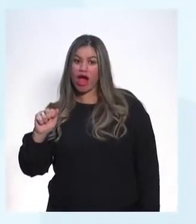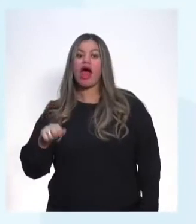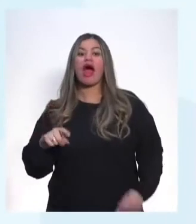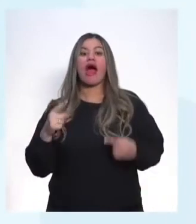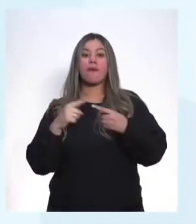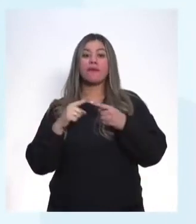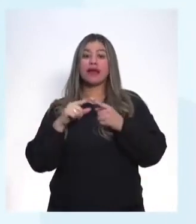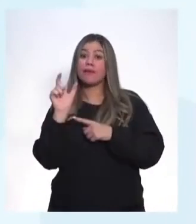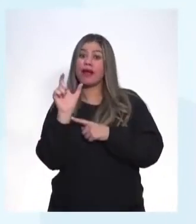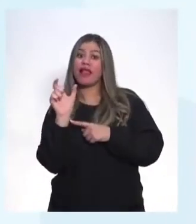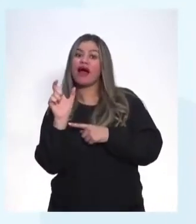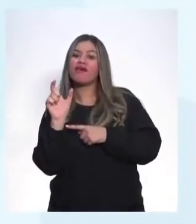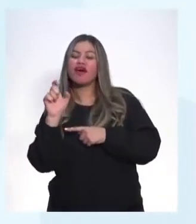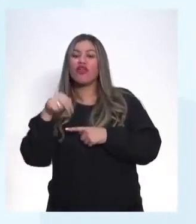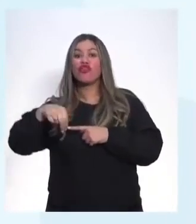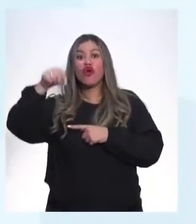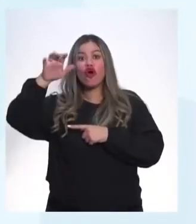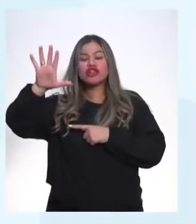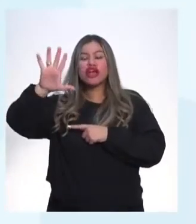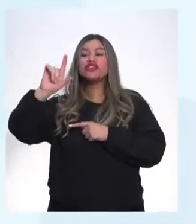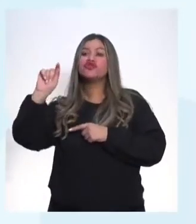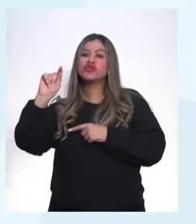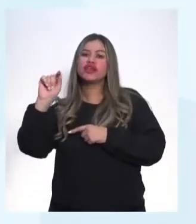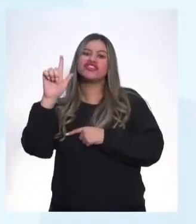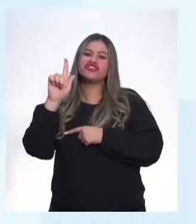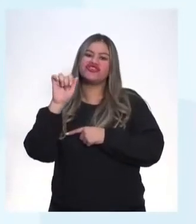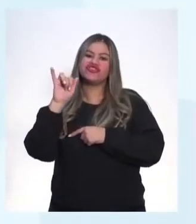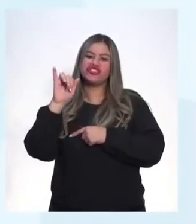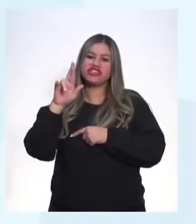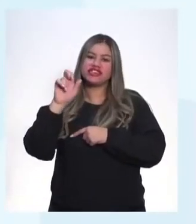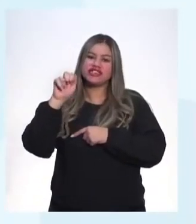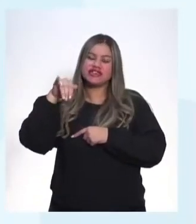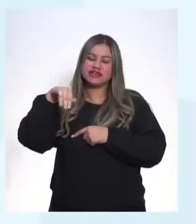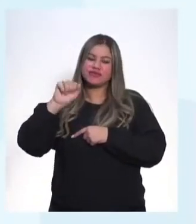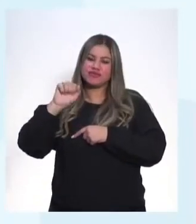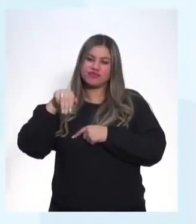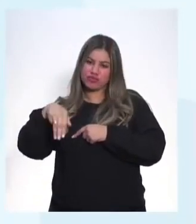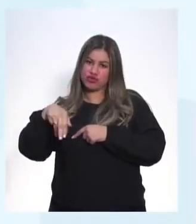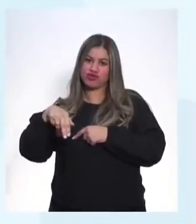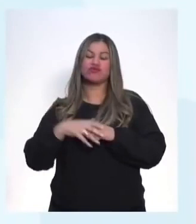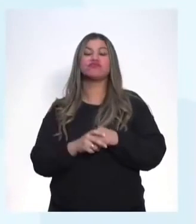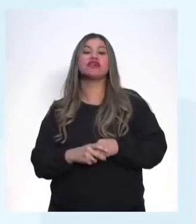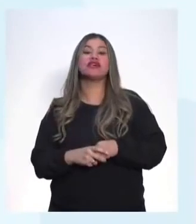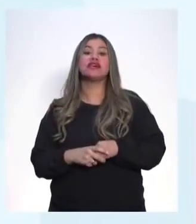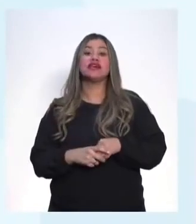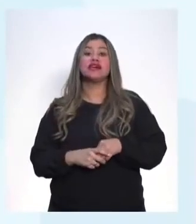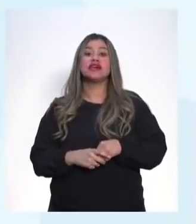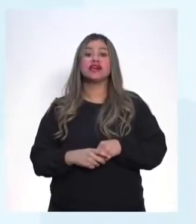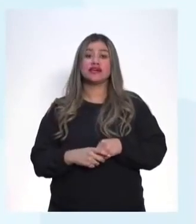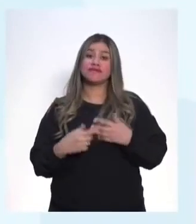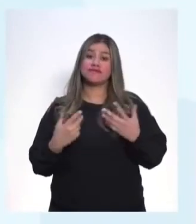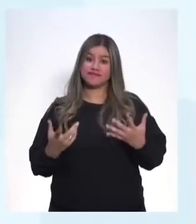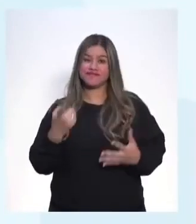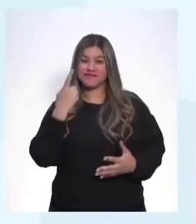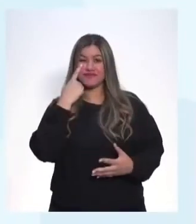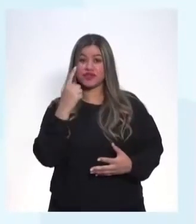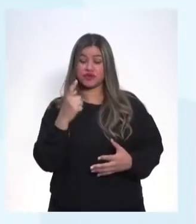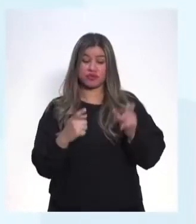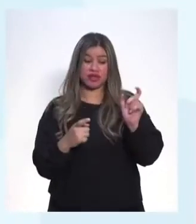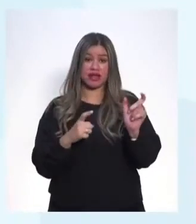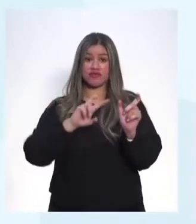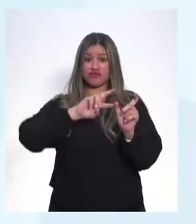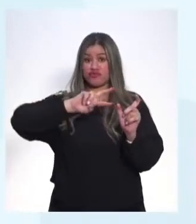Jirimum, Jirimu. Jirimum. Na região Sul e Sudeste é chamado de abóbora, enquanto na região Nordeste de jirimu.